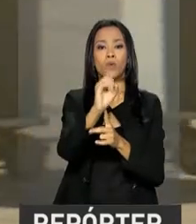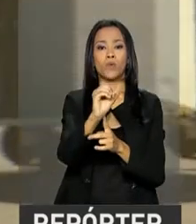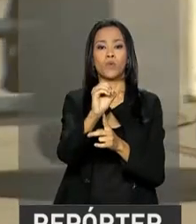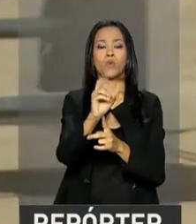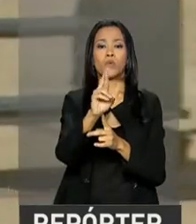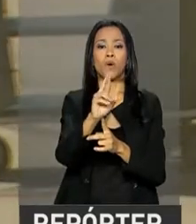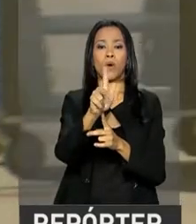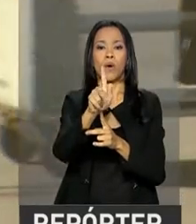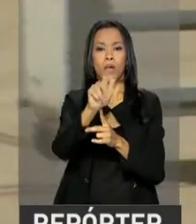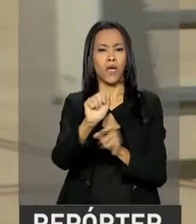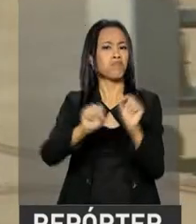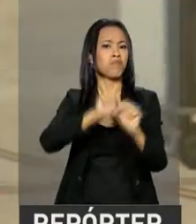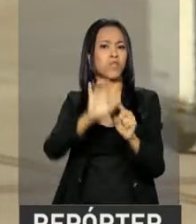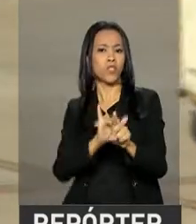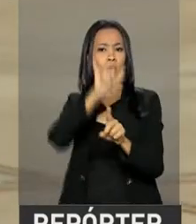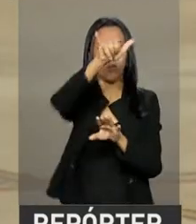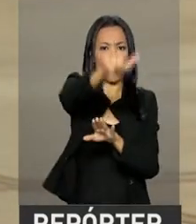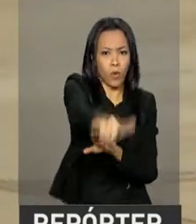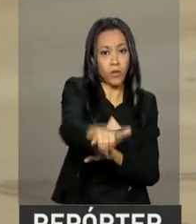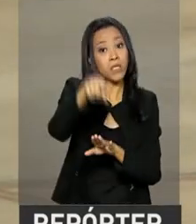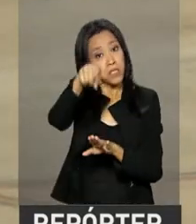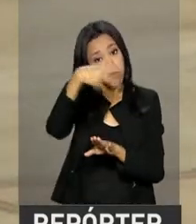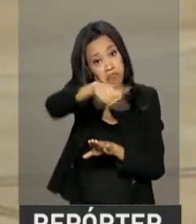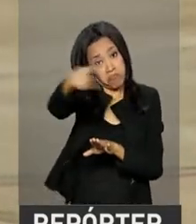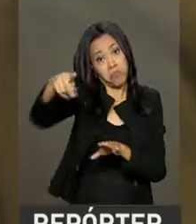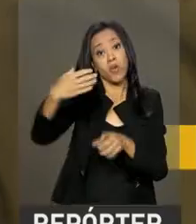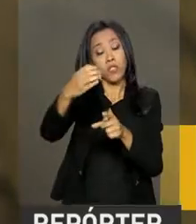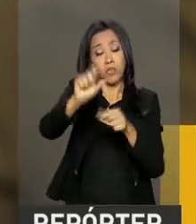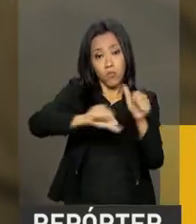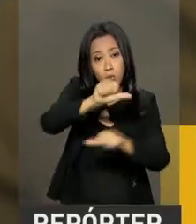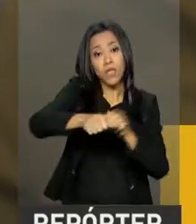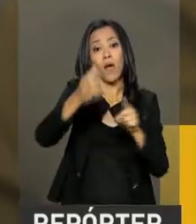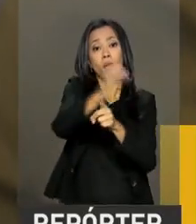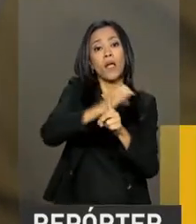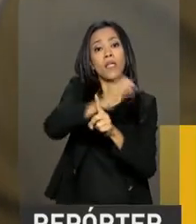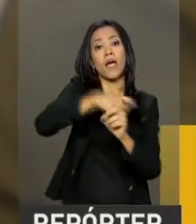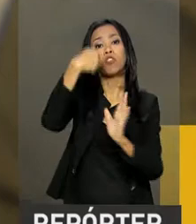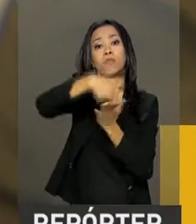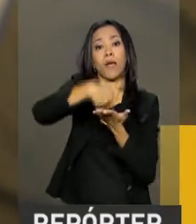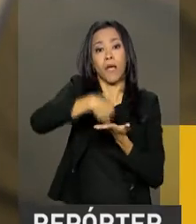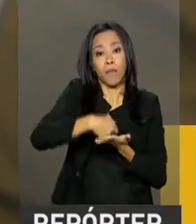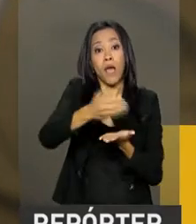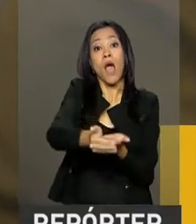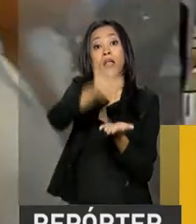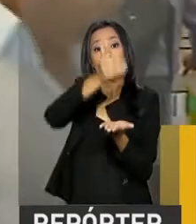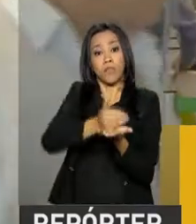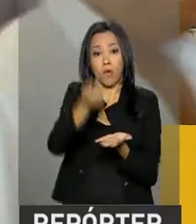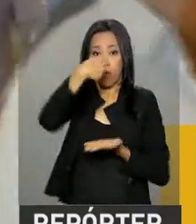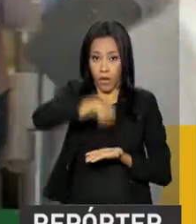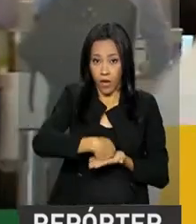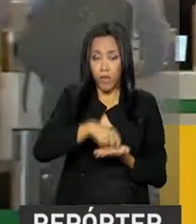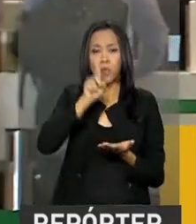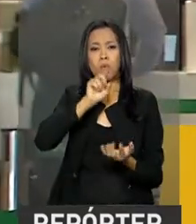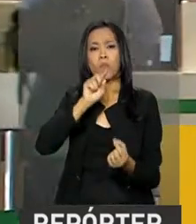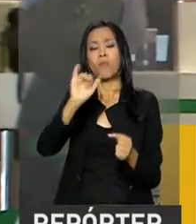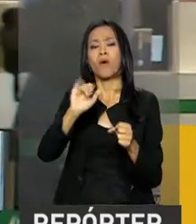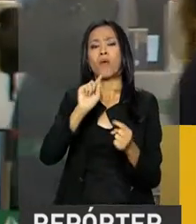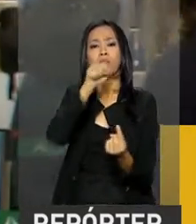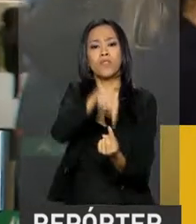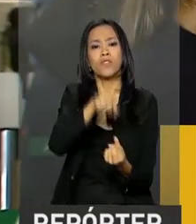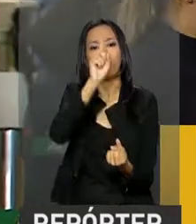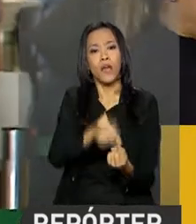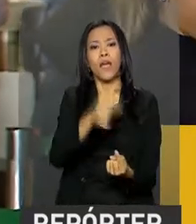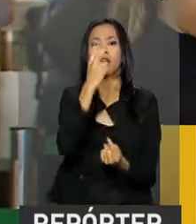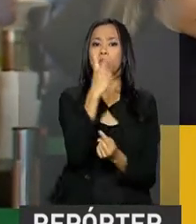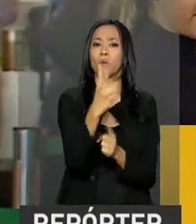as administradoras não poder alterar o cronograma de pagamento antecipando parcela a medida tem o potencial de injetar